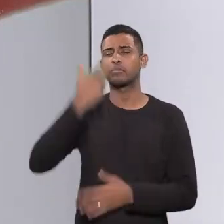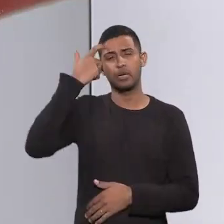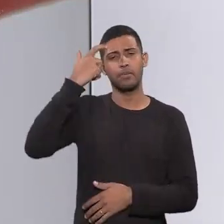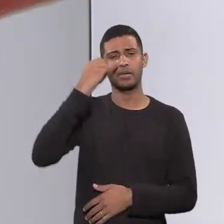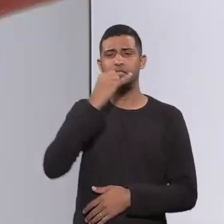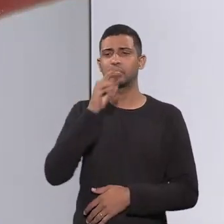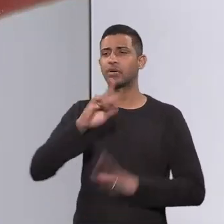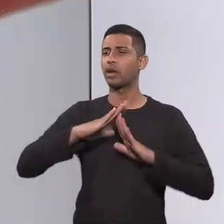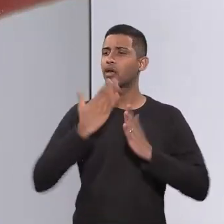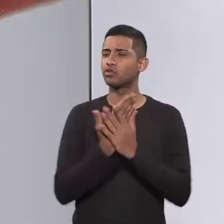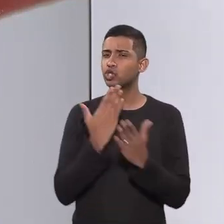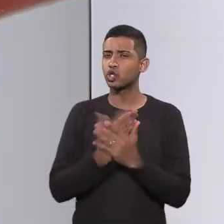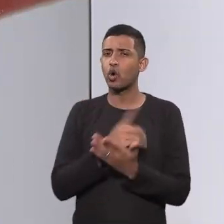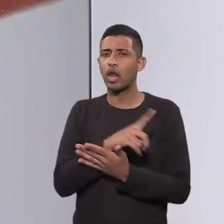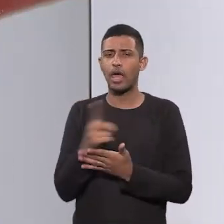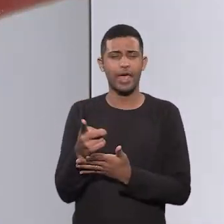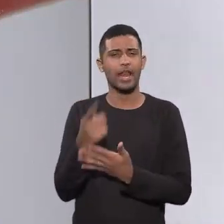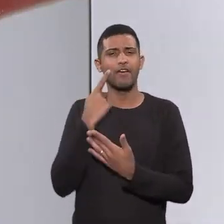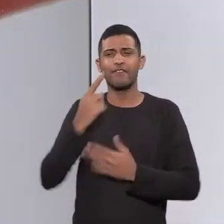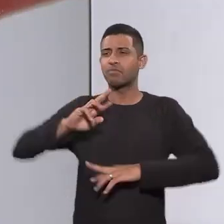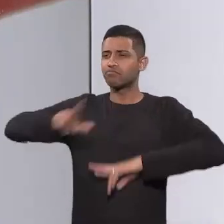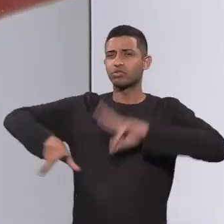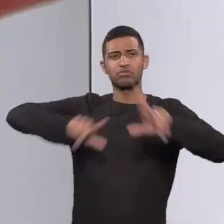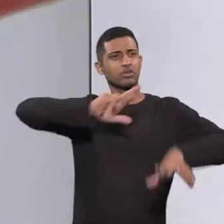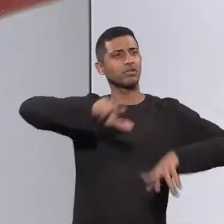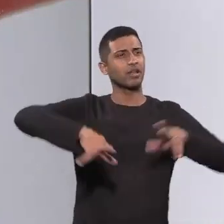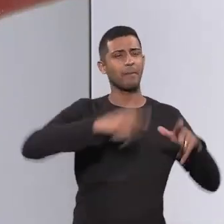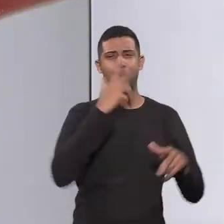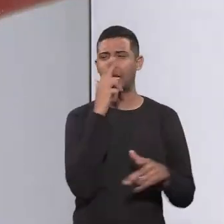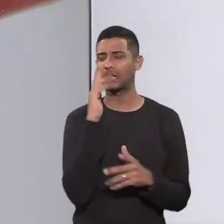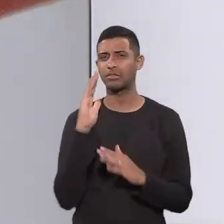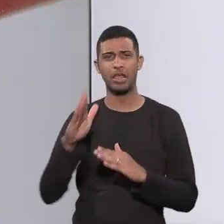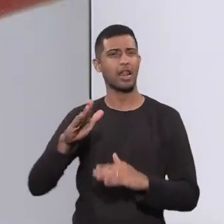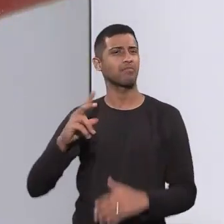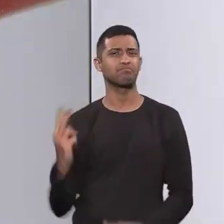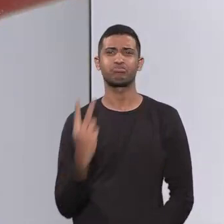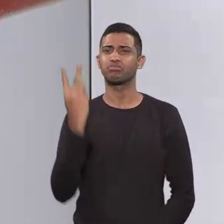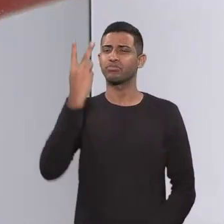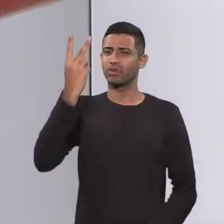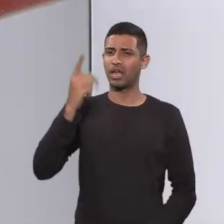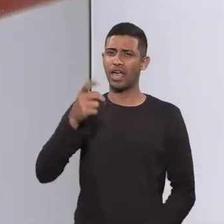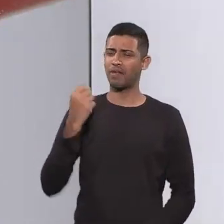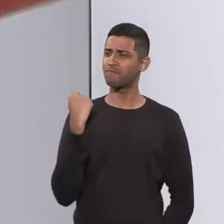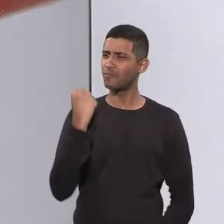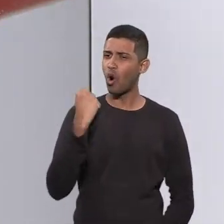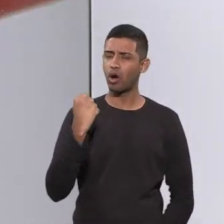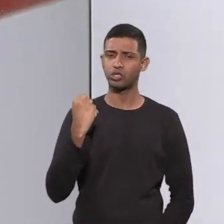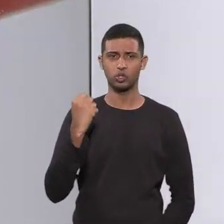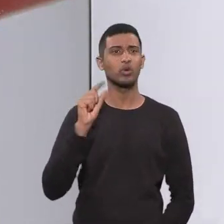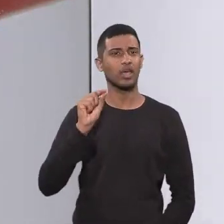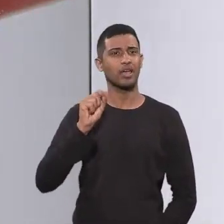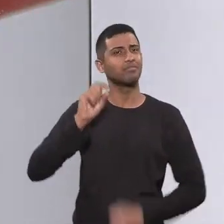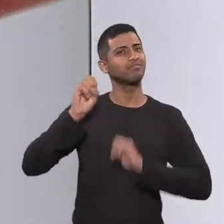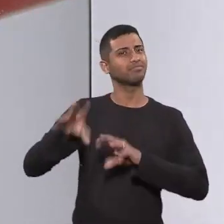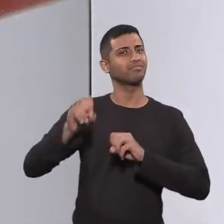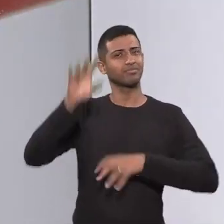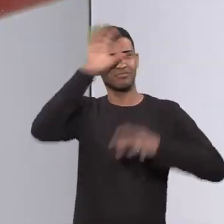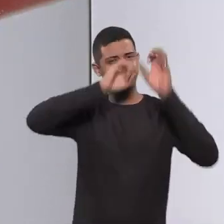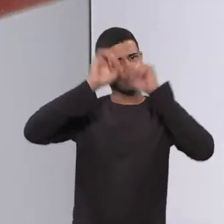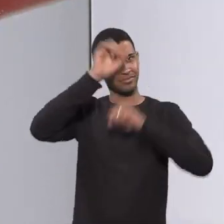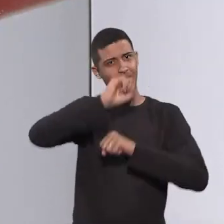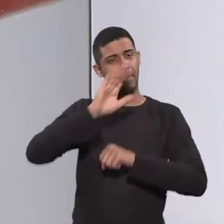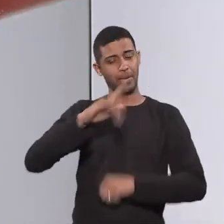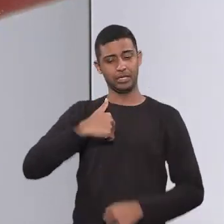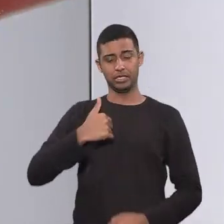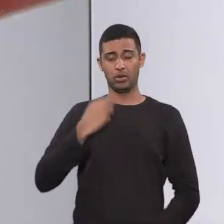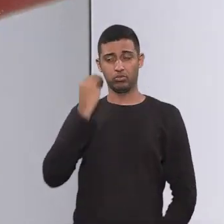que uma escola que é enriquecida pelas diferenças humanas, essa escola é uma escola potencializadora da aprendizagem. Contudo,